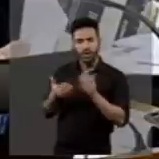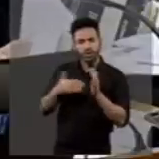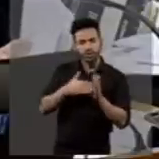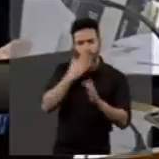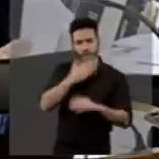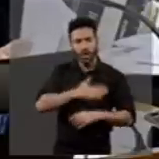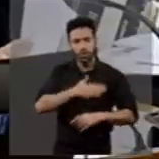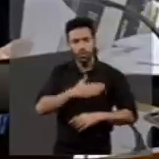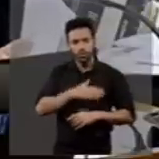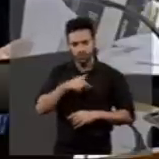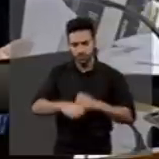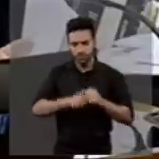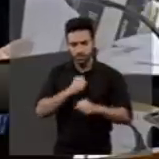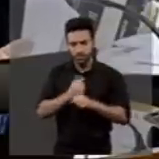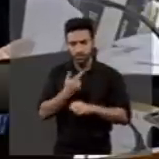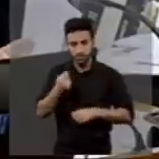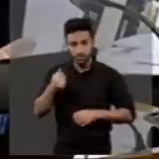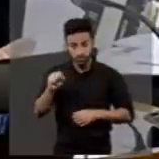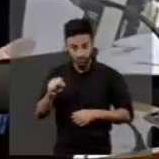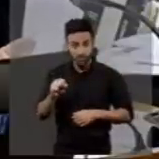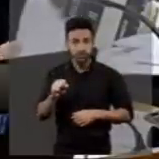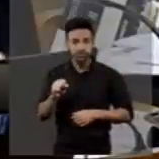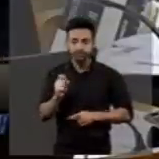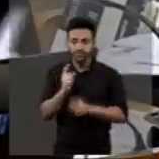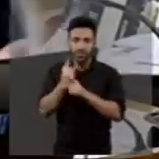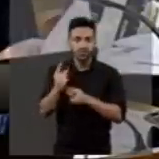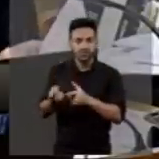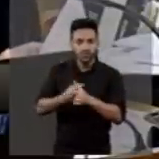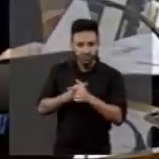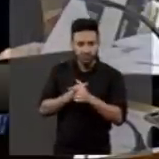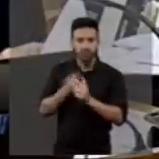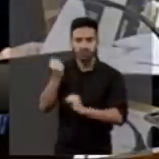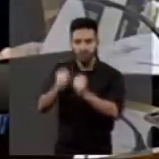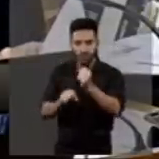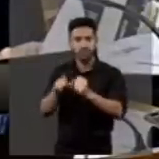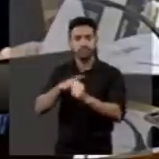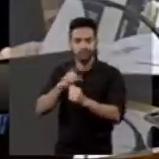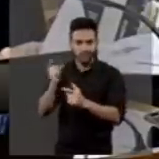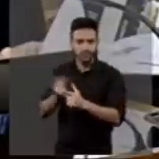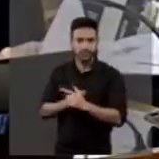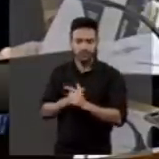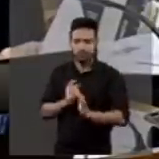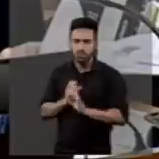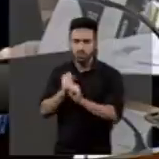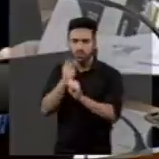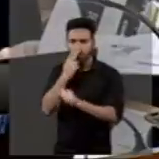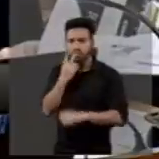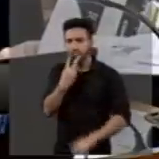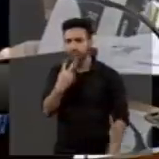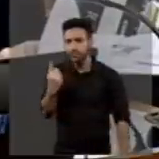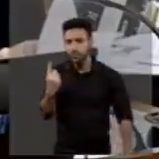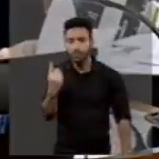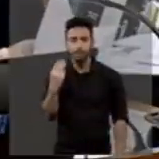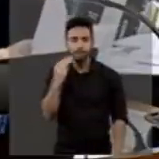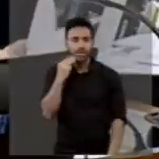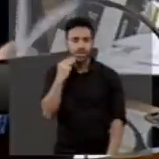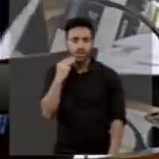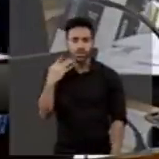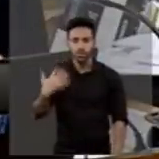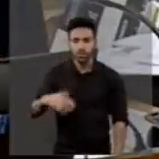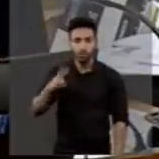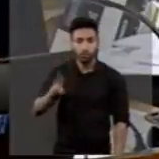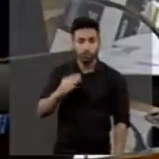de 2018, há débitos de fabricantes de cigarro no montante de 21 bilhões